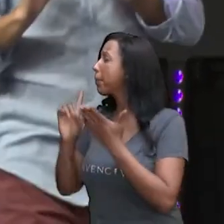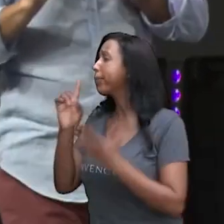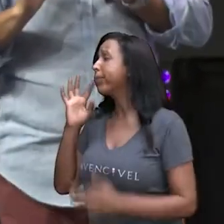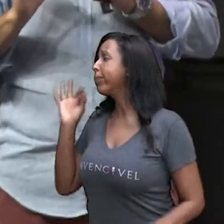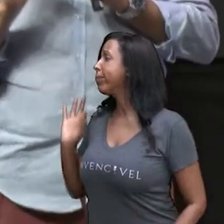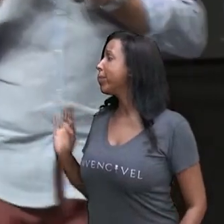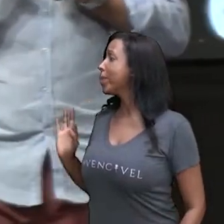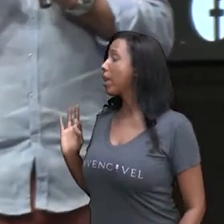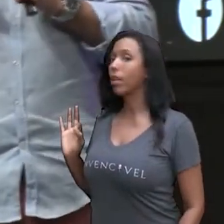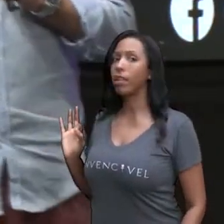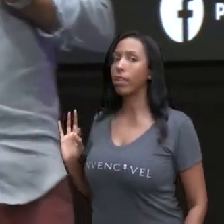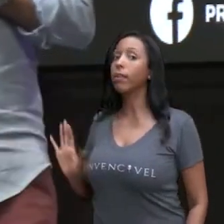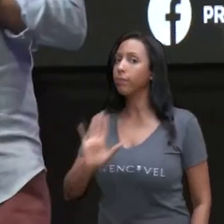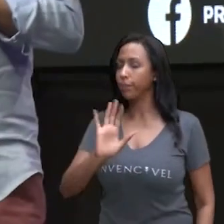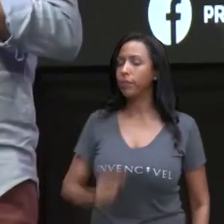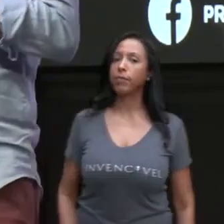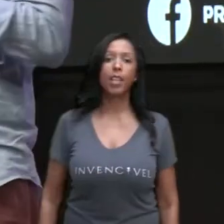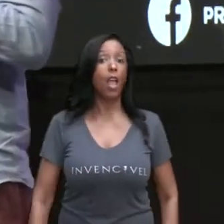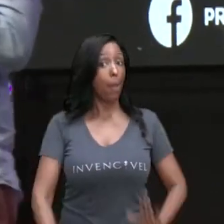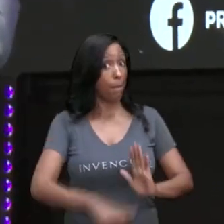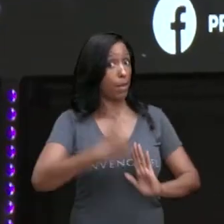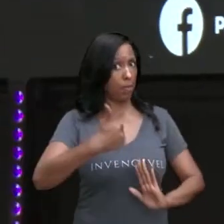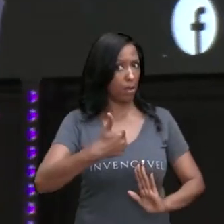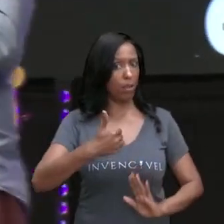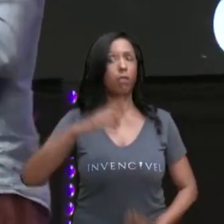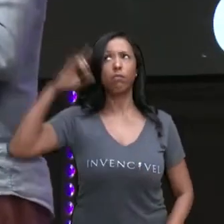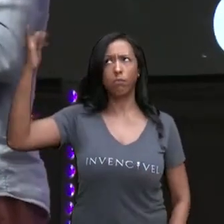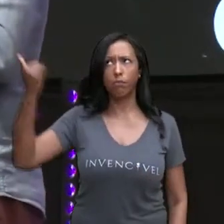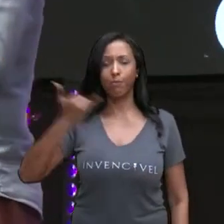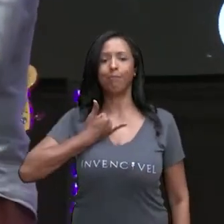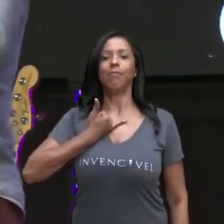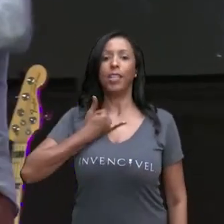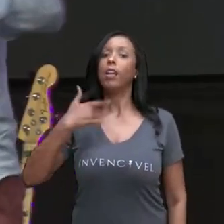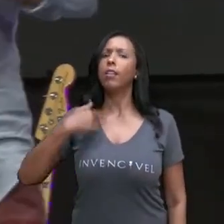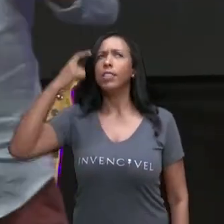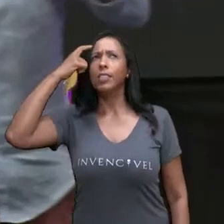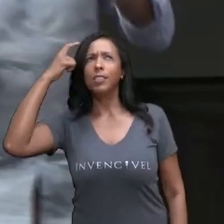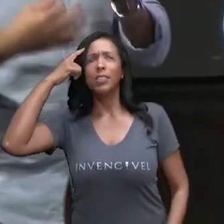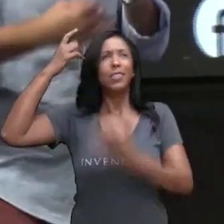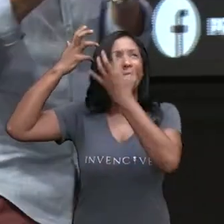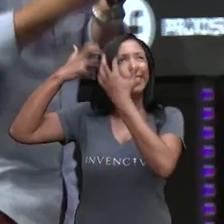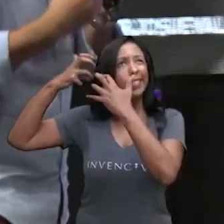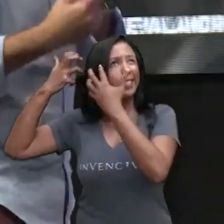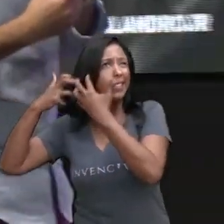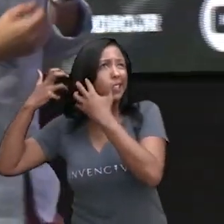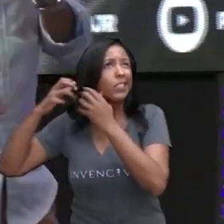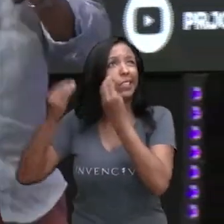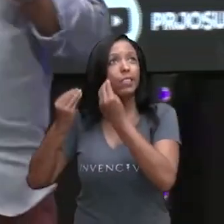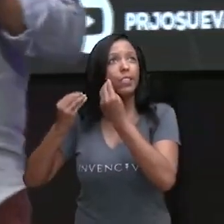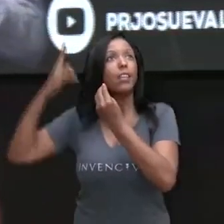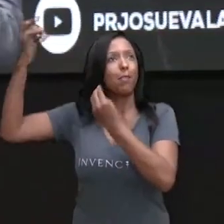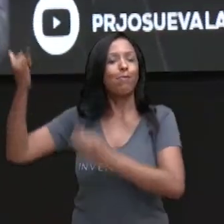revelação muito forte, eu tive que pensar muito para falar isso. Se você quer ler a